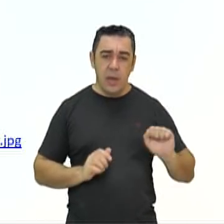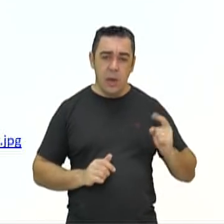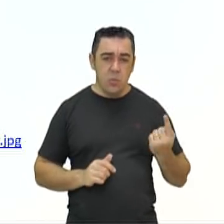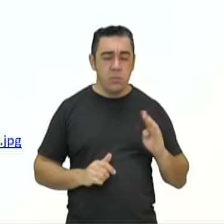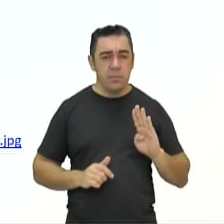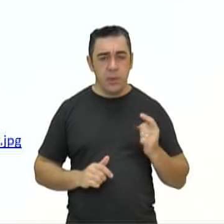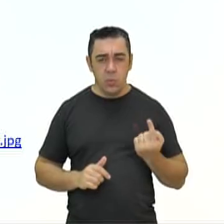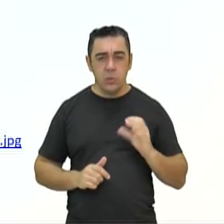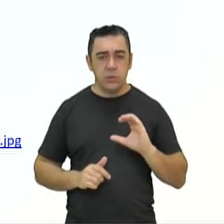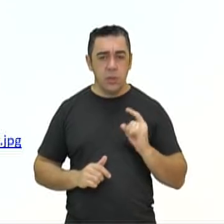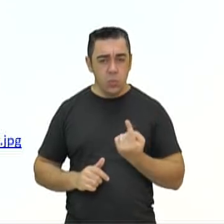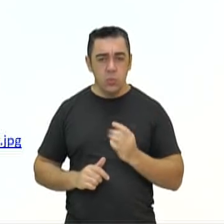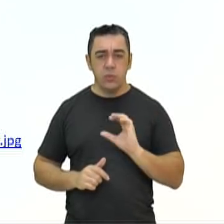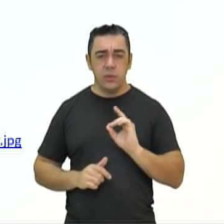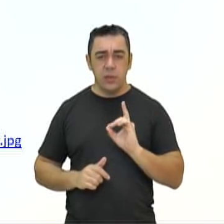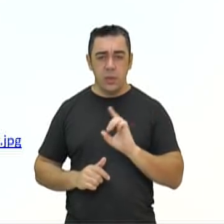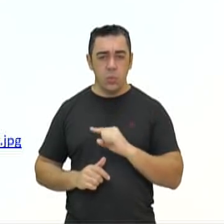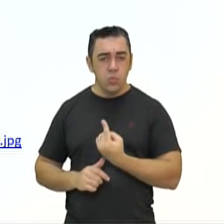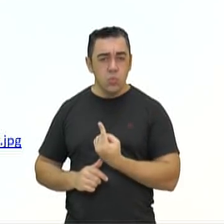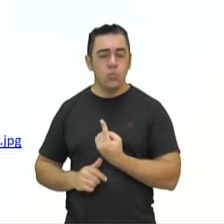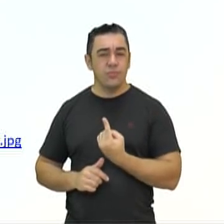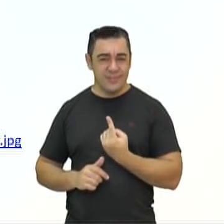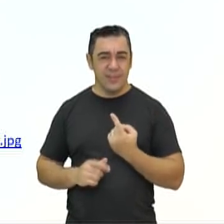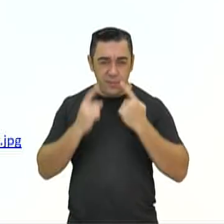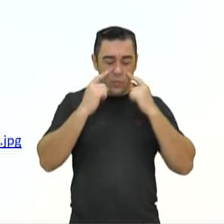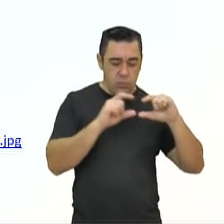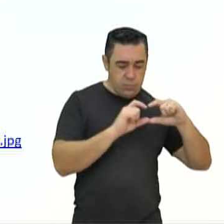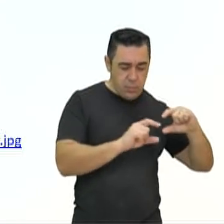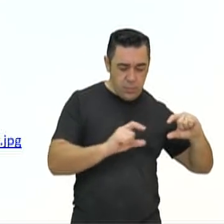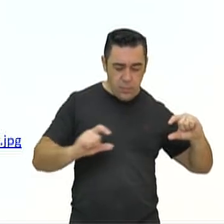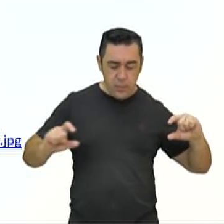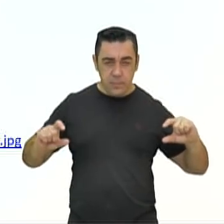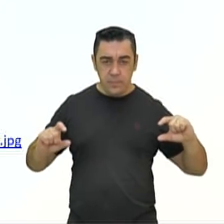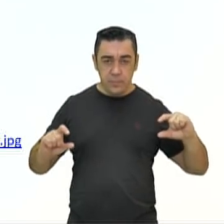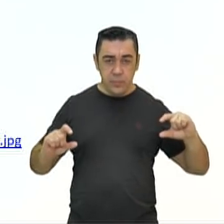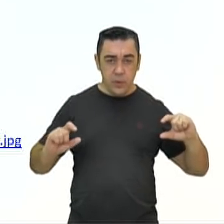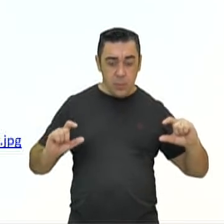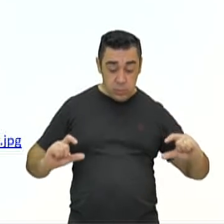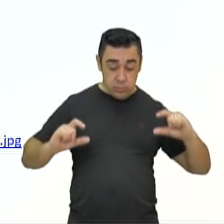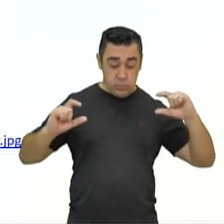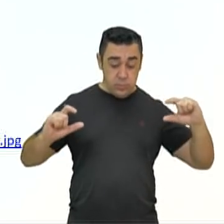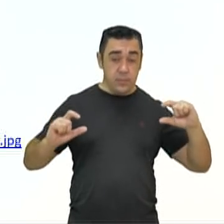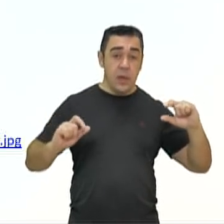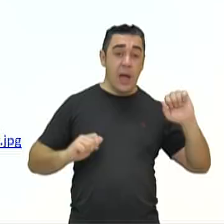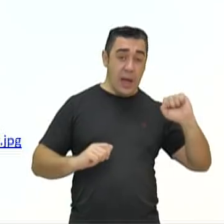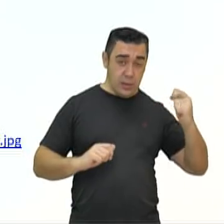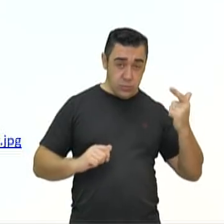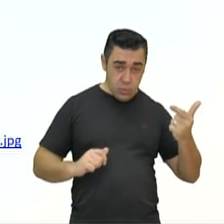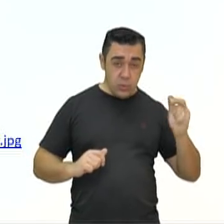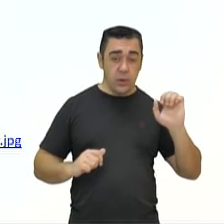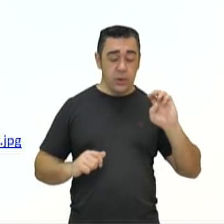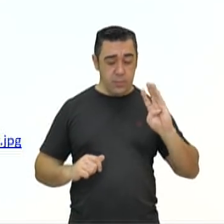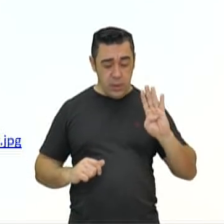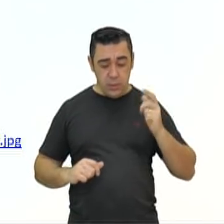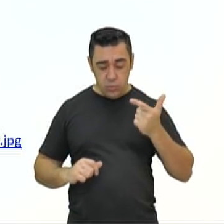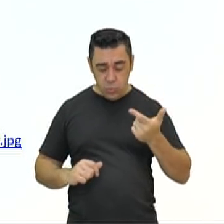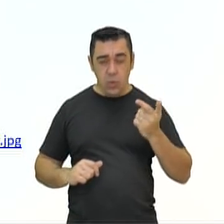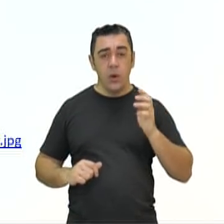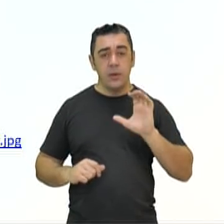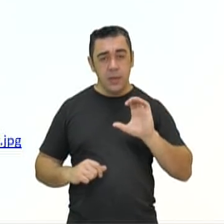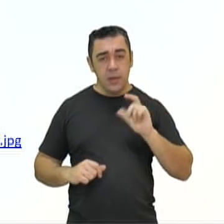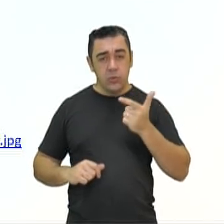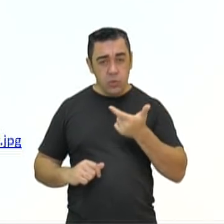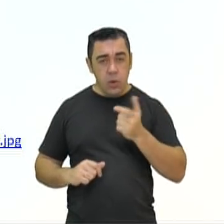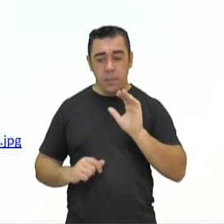B1, C1, então não tem erro. É o que a gente falou lá, né? As letras e os números. B1, B2, B3, então,